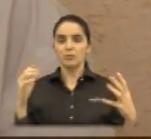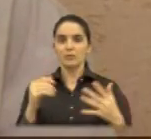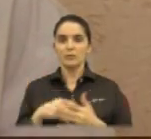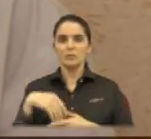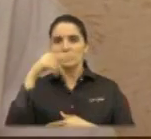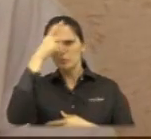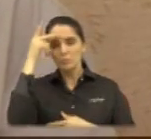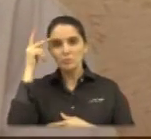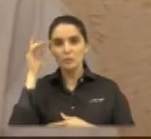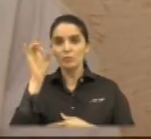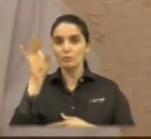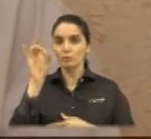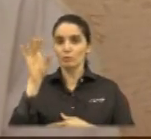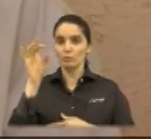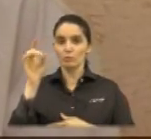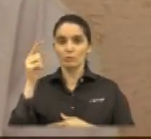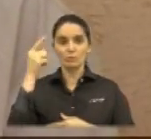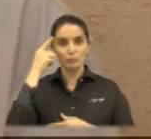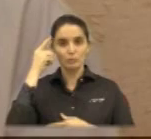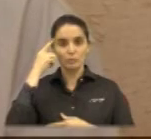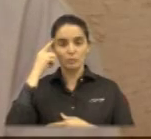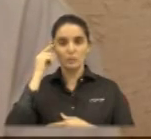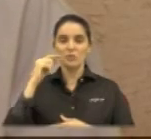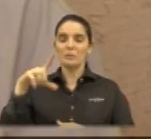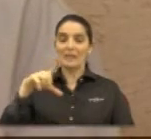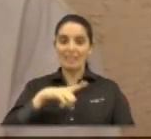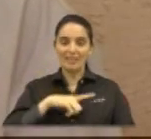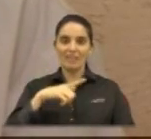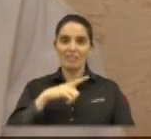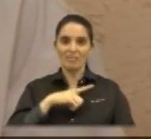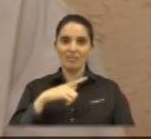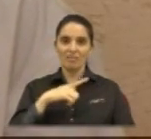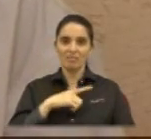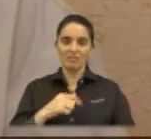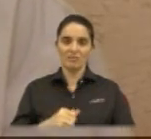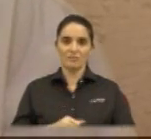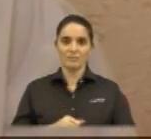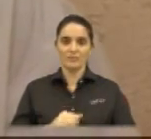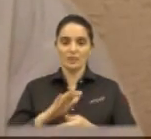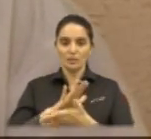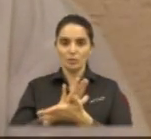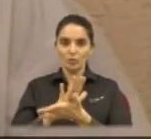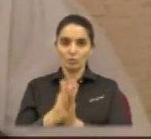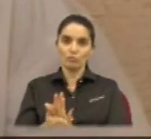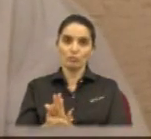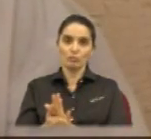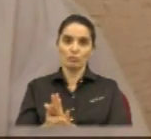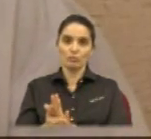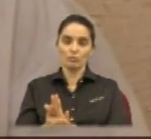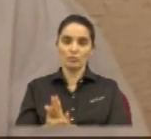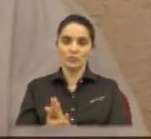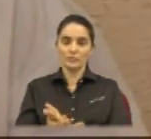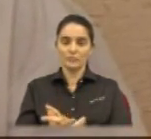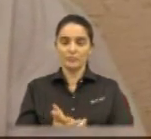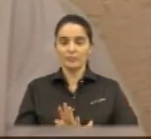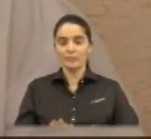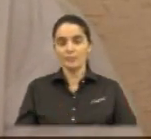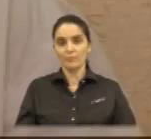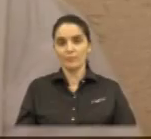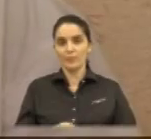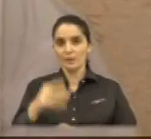só pensam em conquistar, amealhar e destruir aquele que esteja